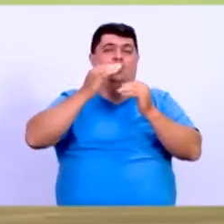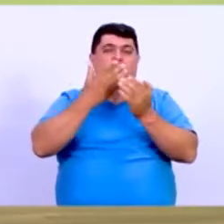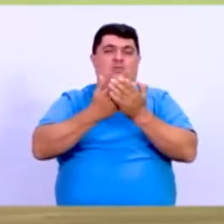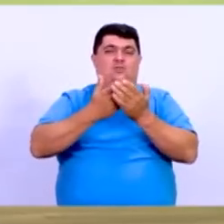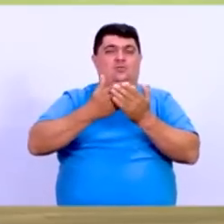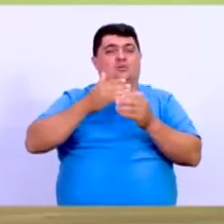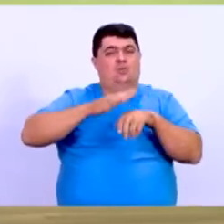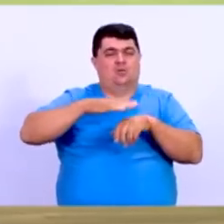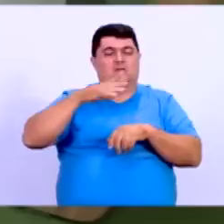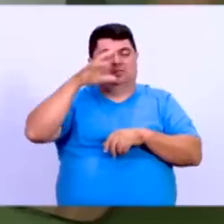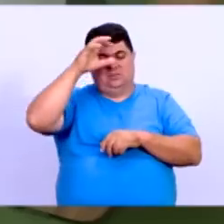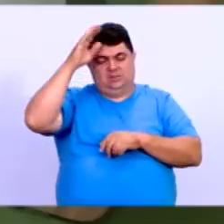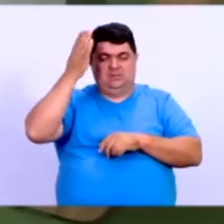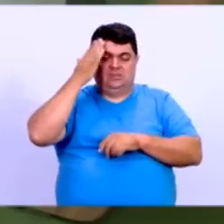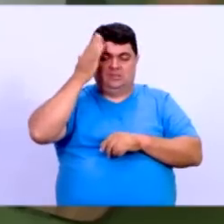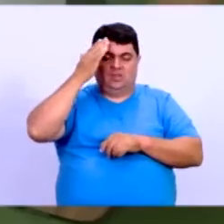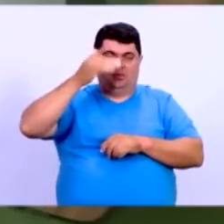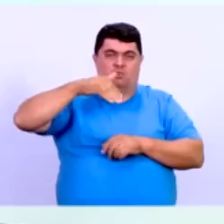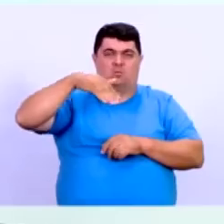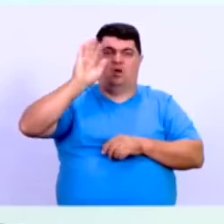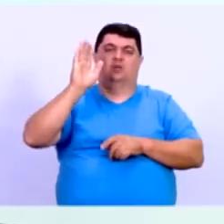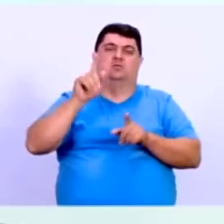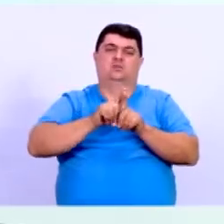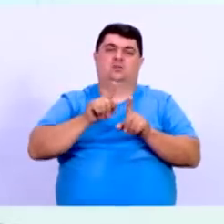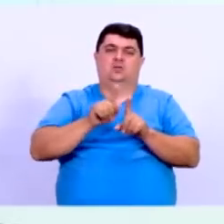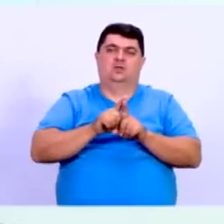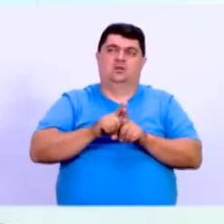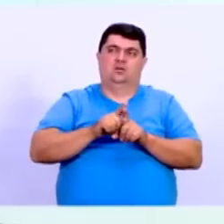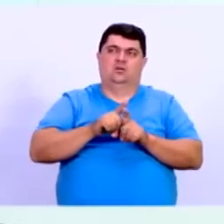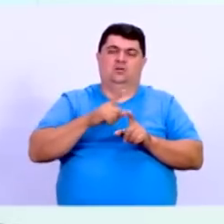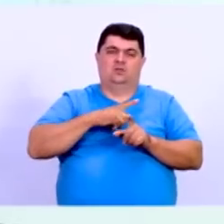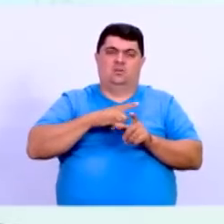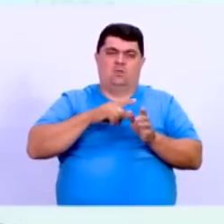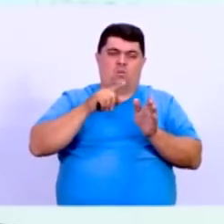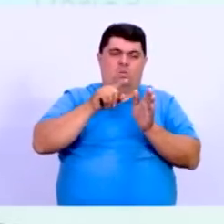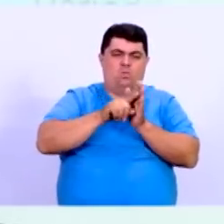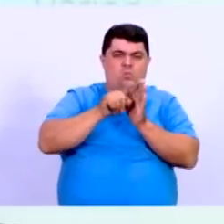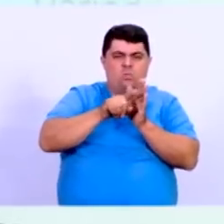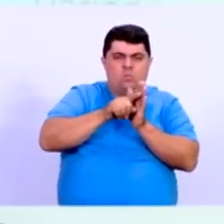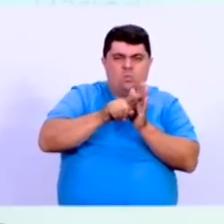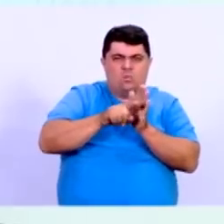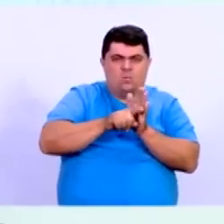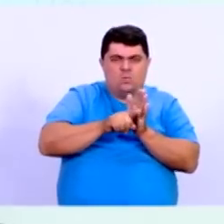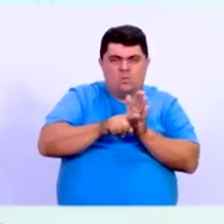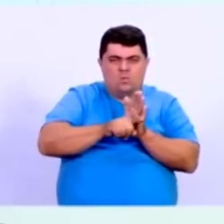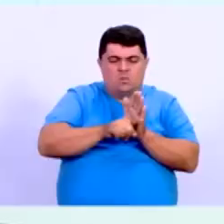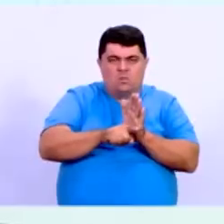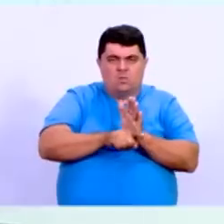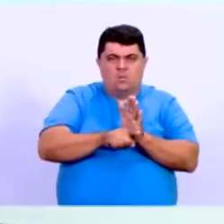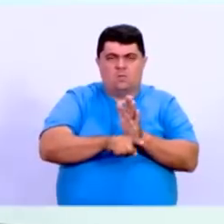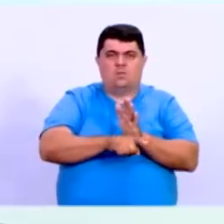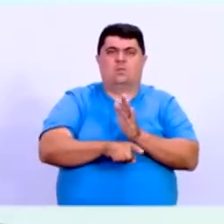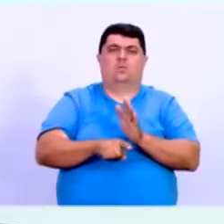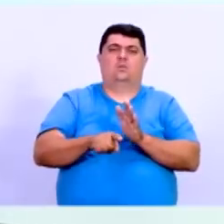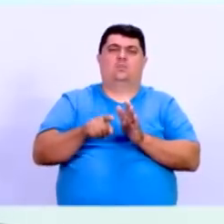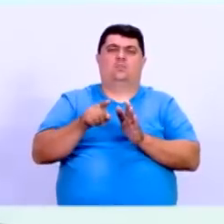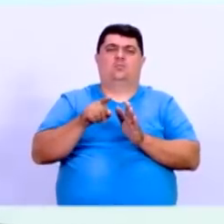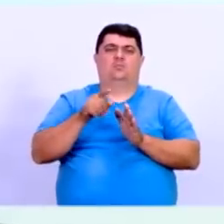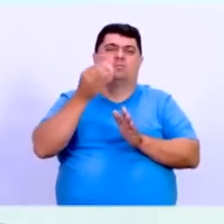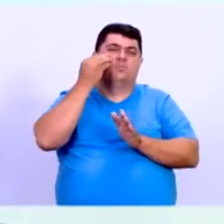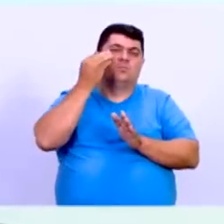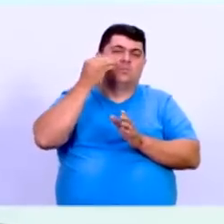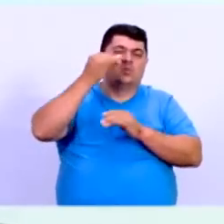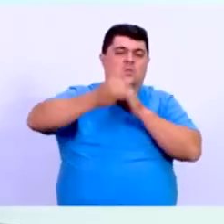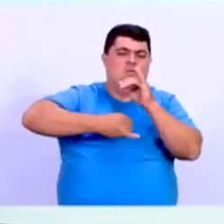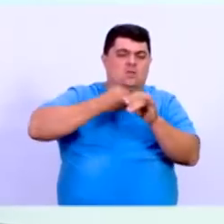sabe mais. É verdade, né, professor? Sempre tem que dar aquela papirada, aquela pesquisada, aquela sondagem na internet, né, pessoal? No conteúdo que